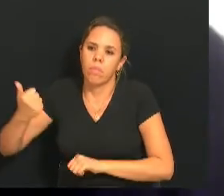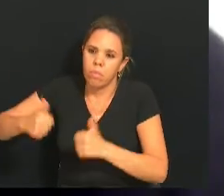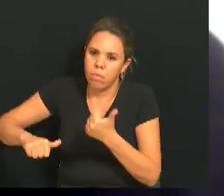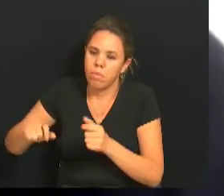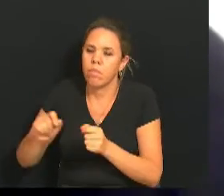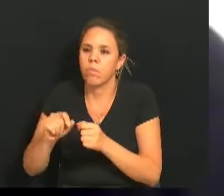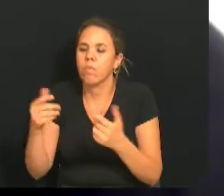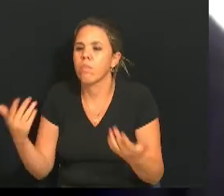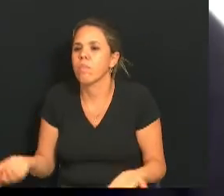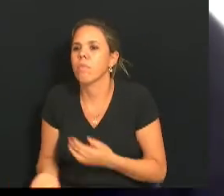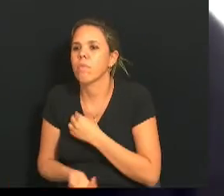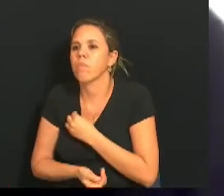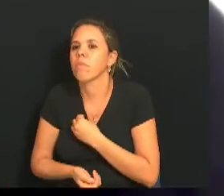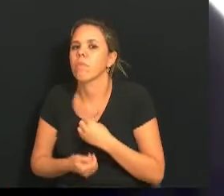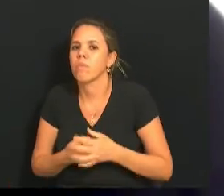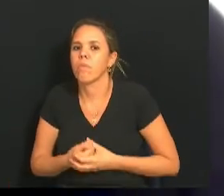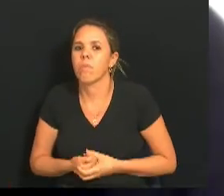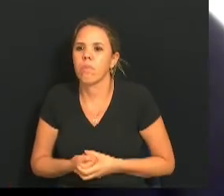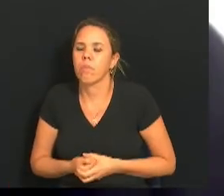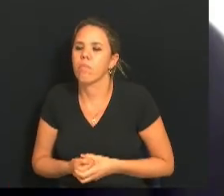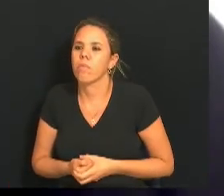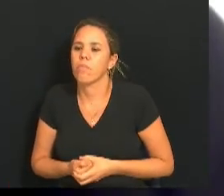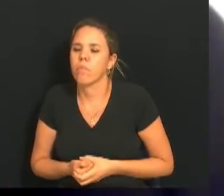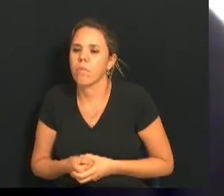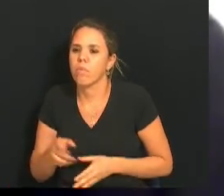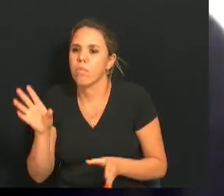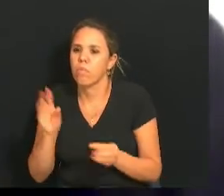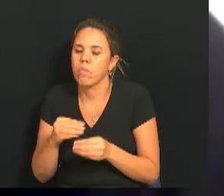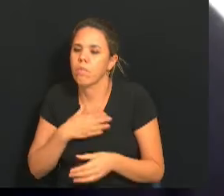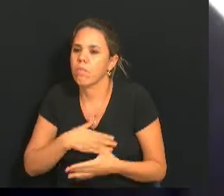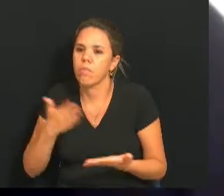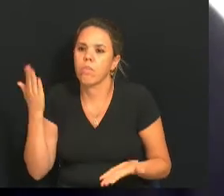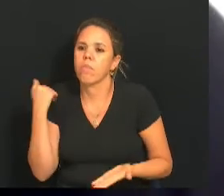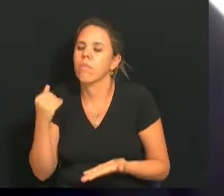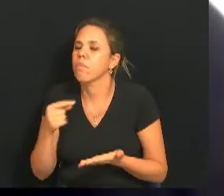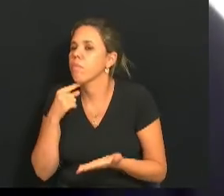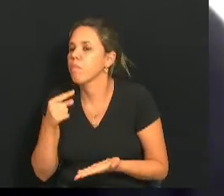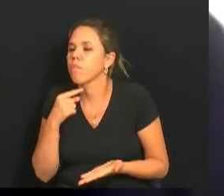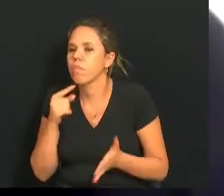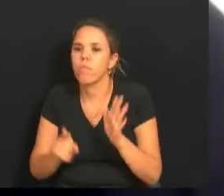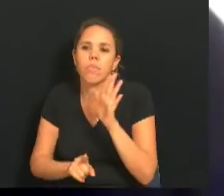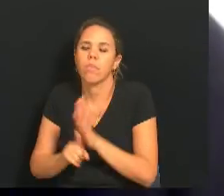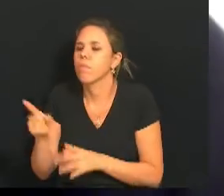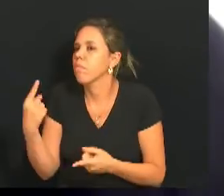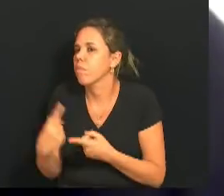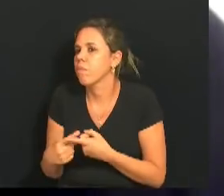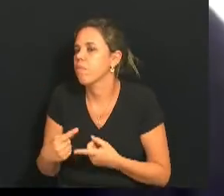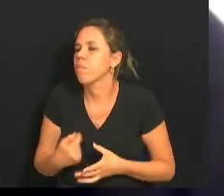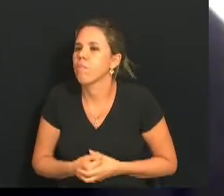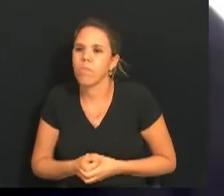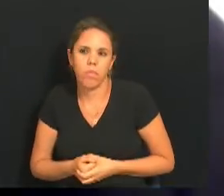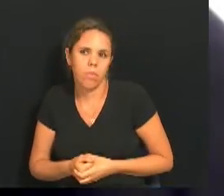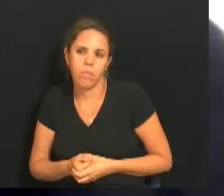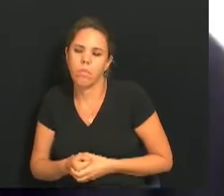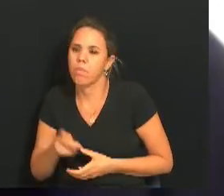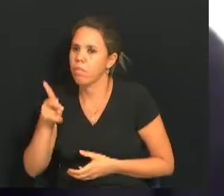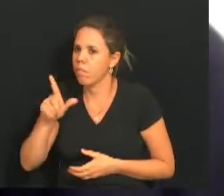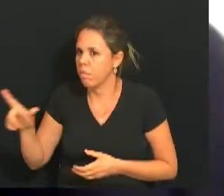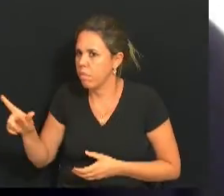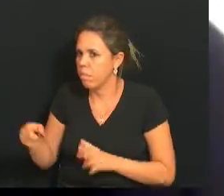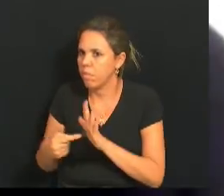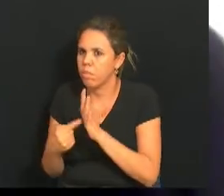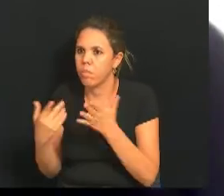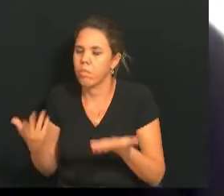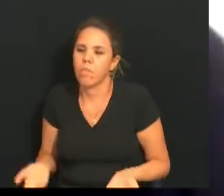faz. E, enfim, eu gostaria de saber, porque a gente sabe que esse PL foi